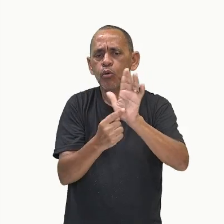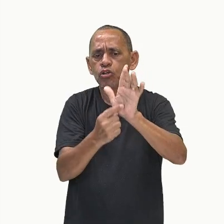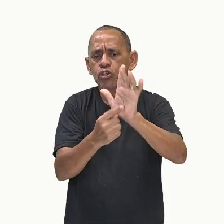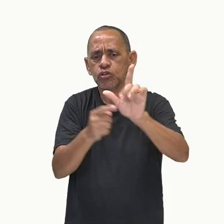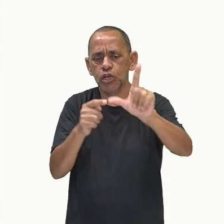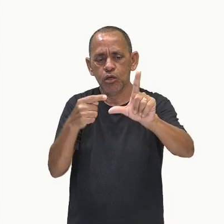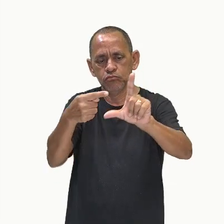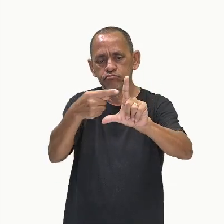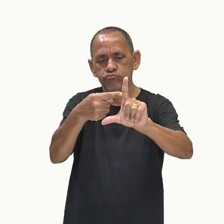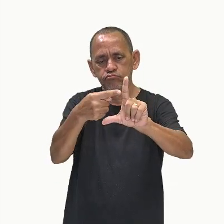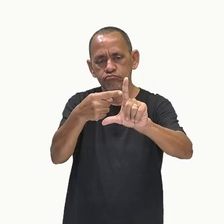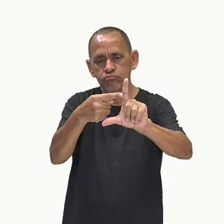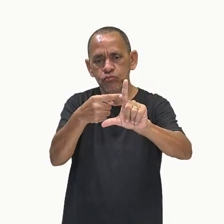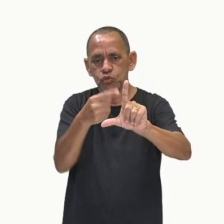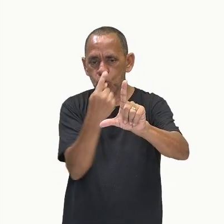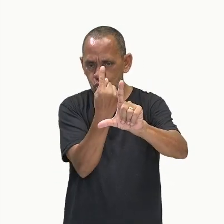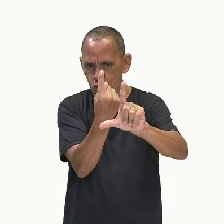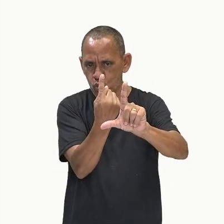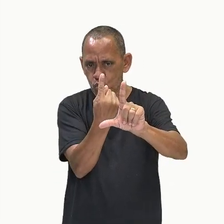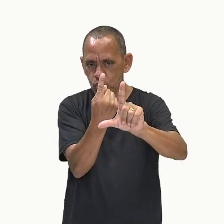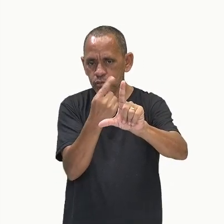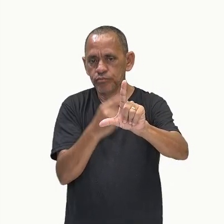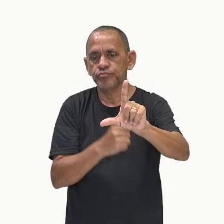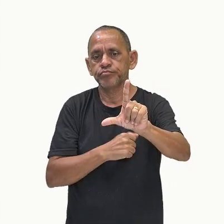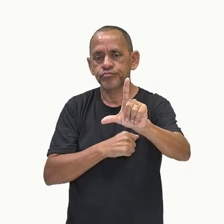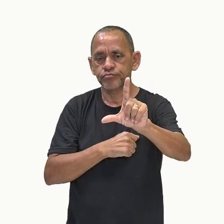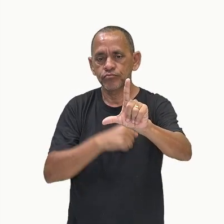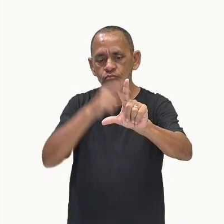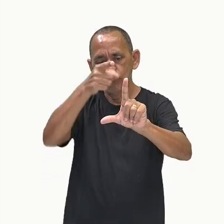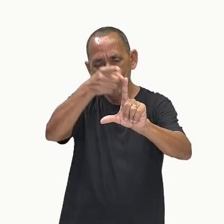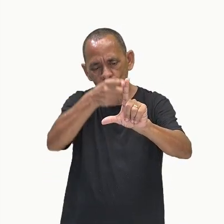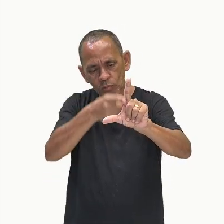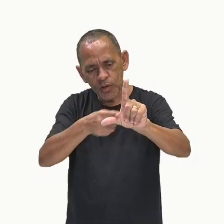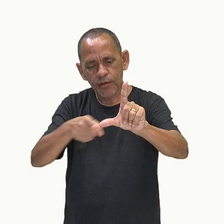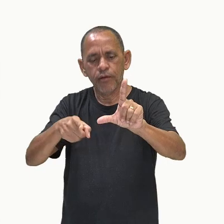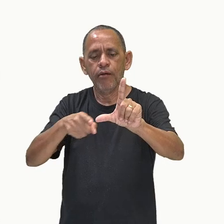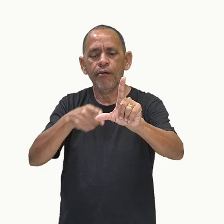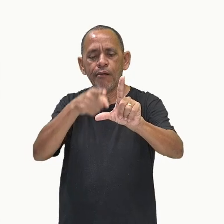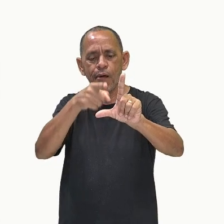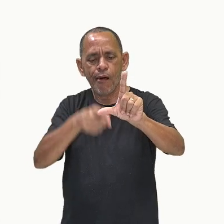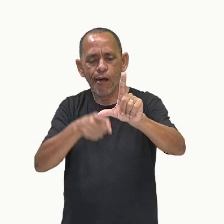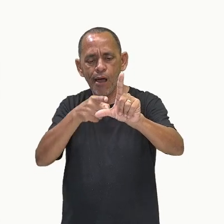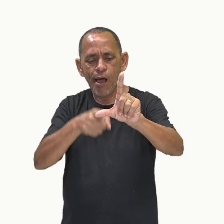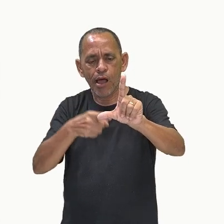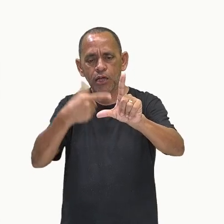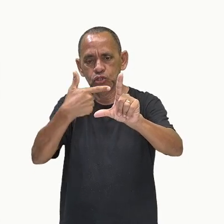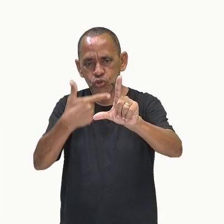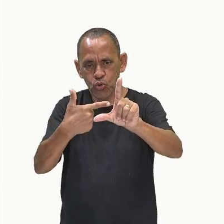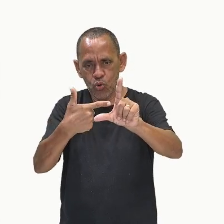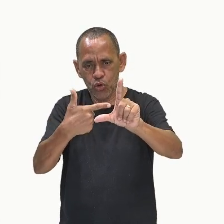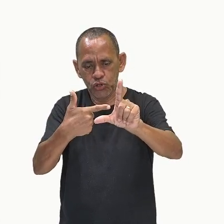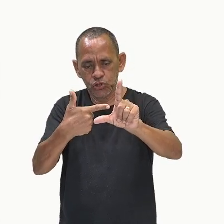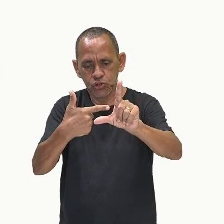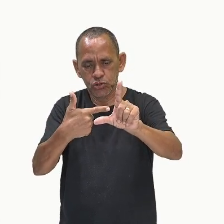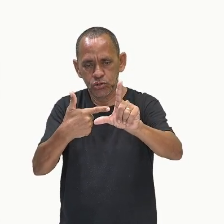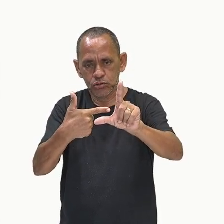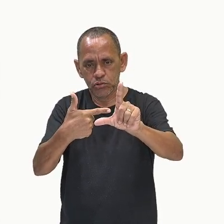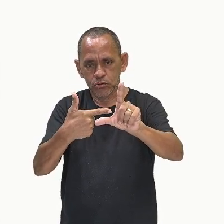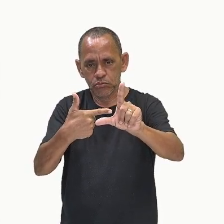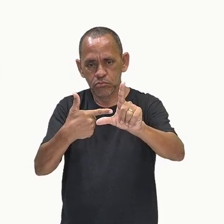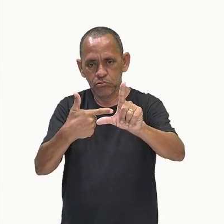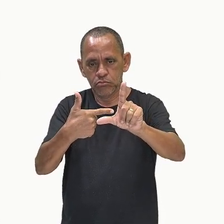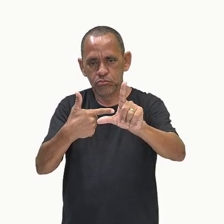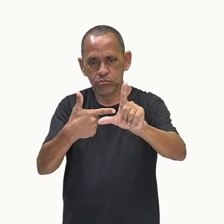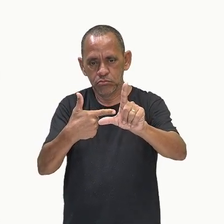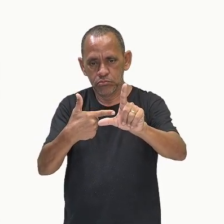aqui, as coordenadas do ponto A vão ser sempre a primeira é x, Por isso que é